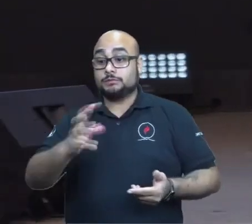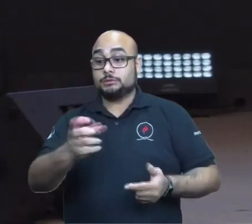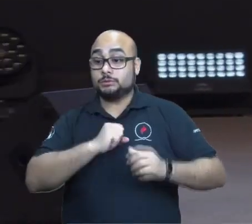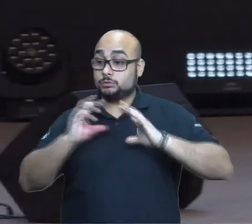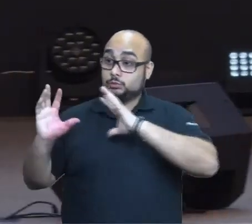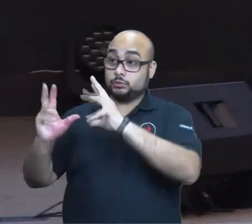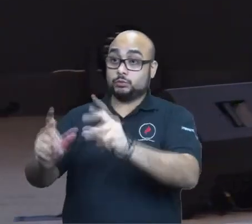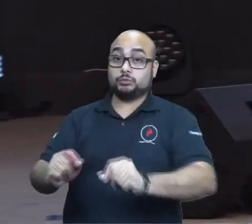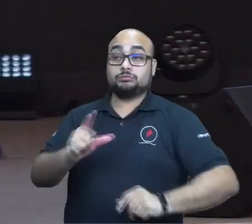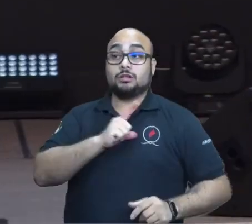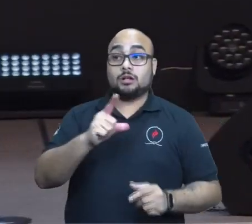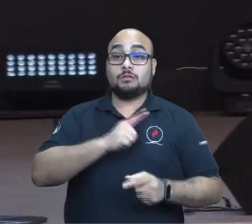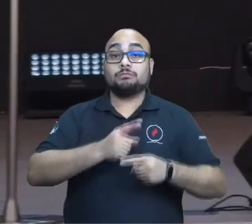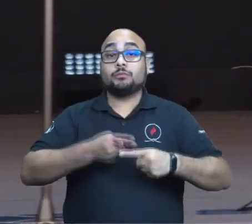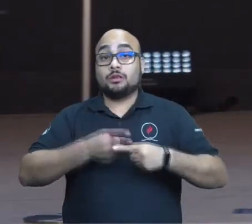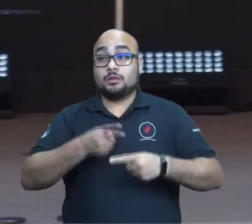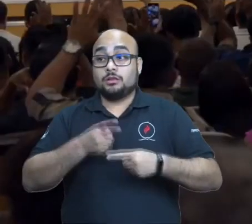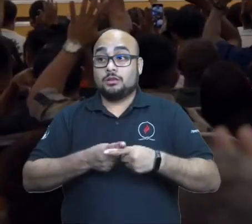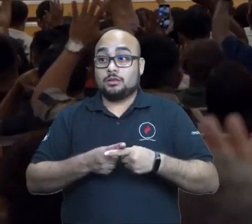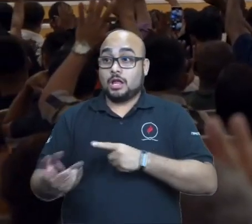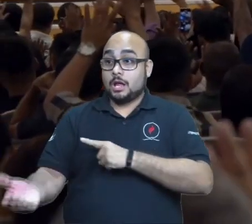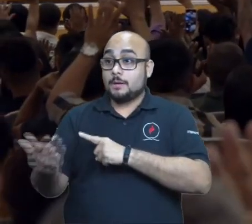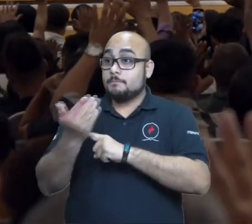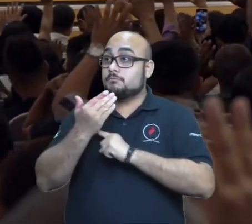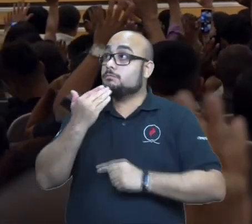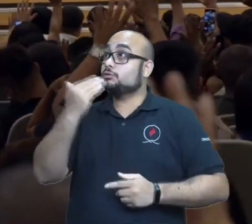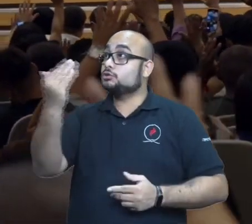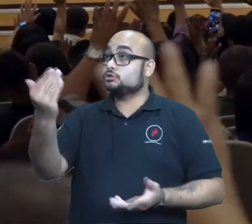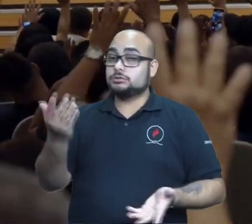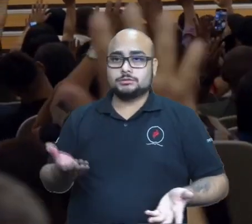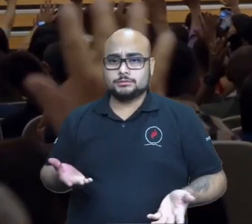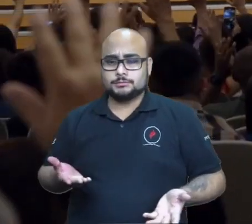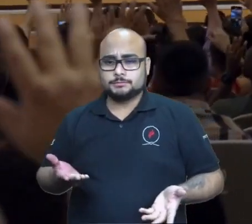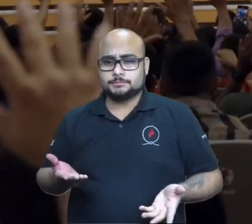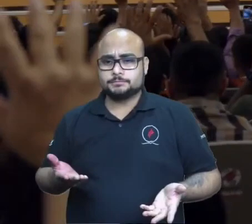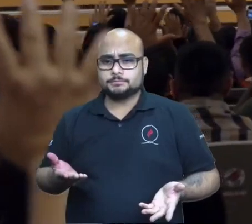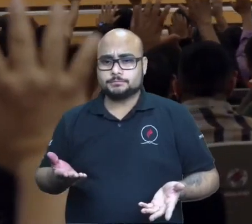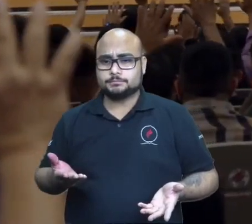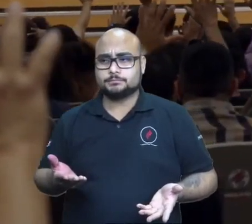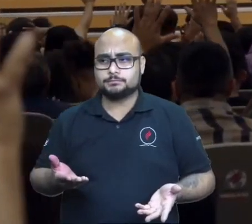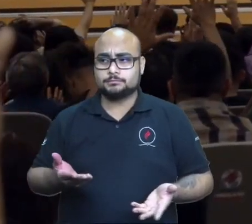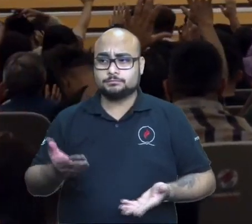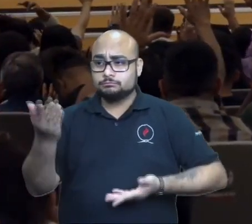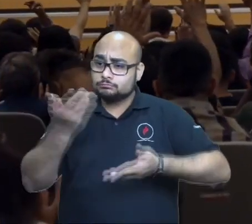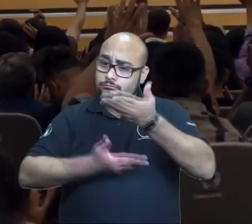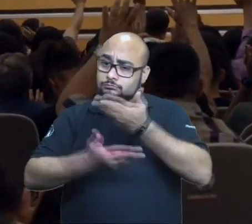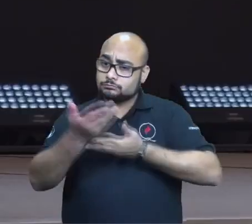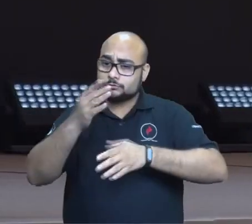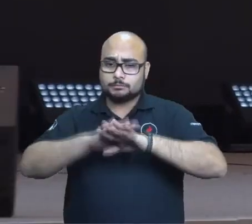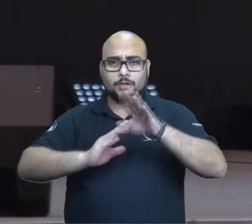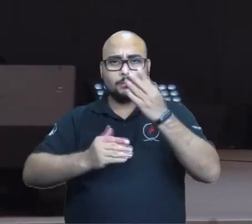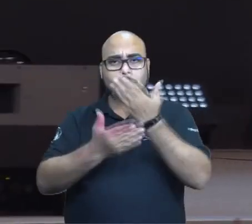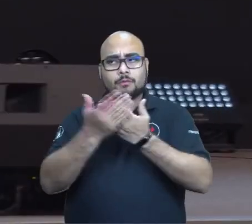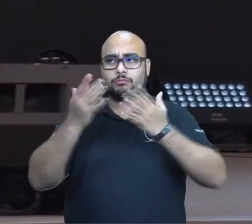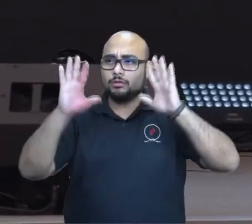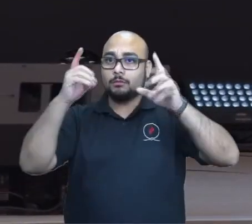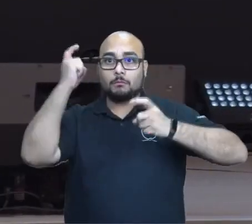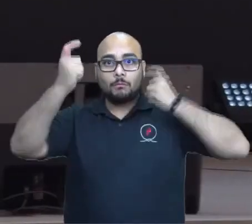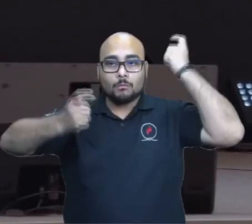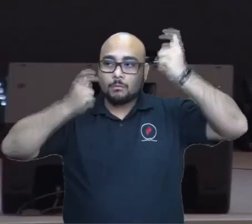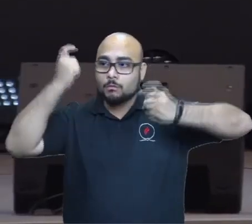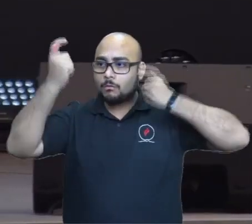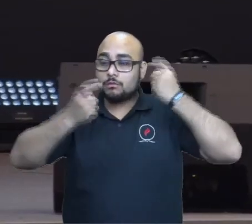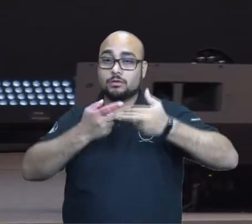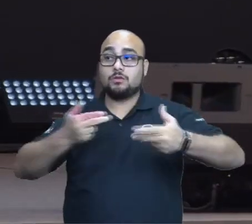levante a mão enquanto você está ouvindo Esta palavra porque eu tenho algo de Deus para te dizer se preocupe com aquilo que ninguém está